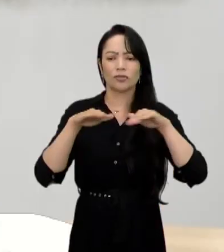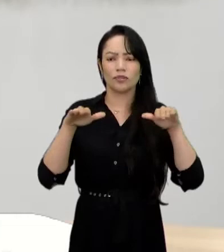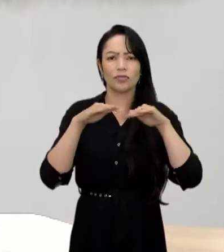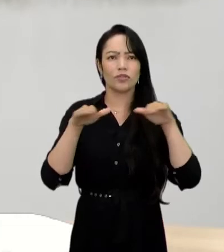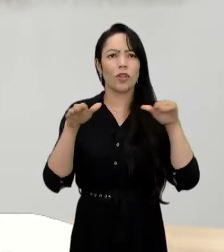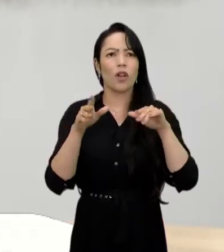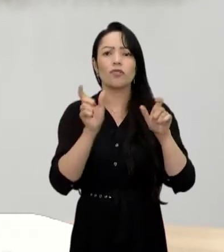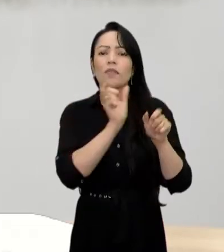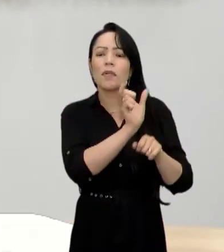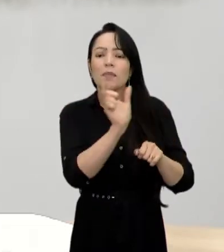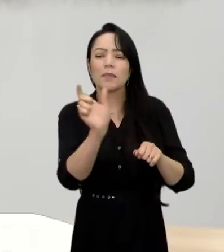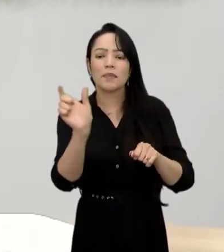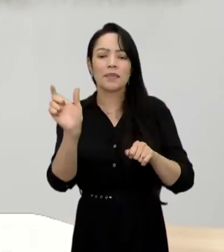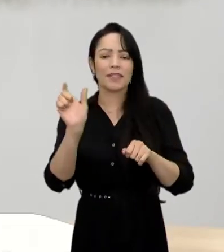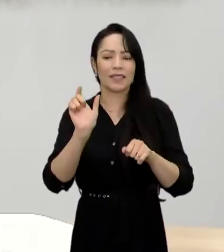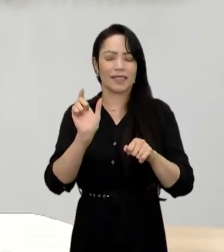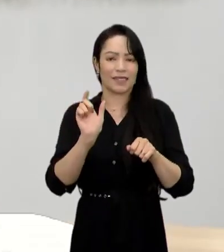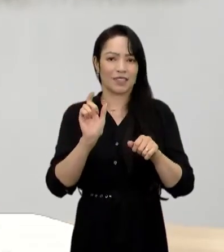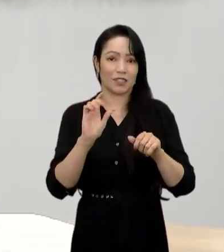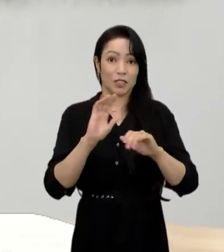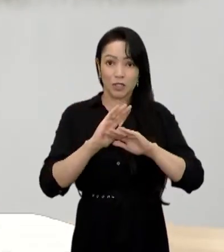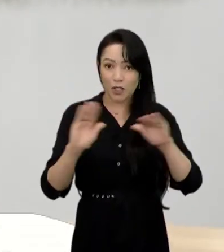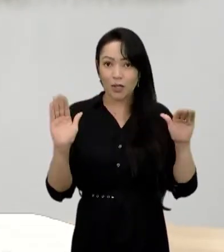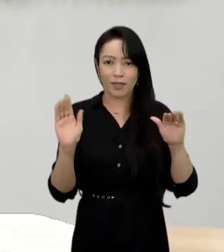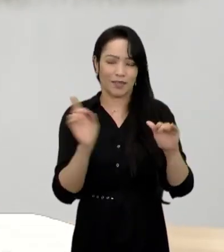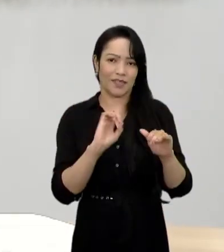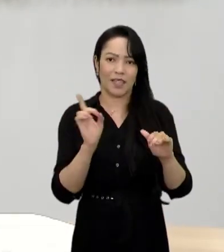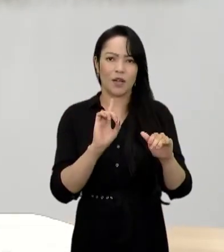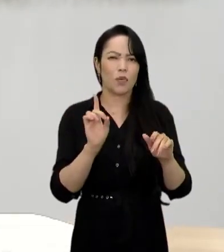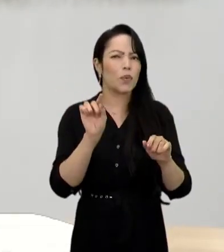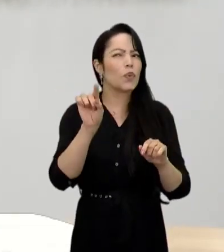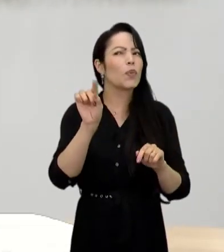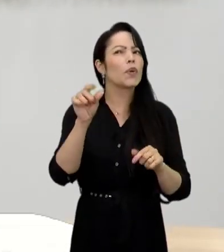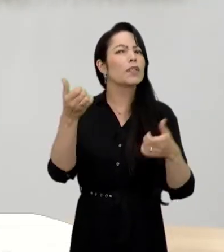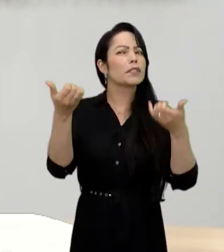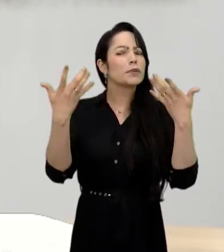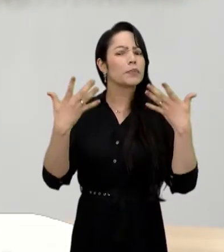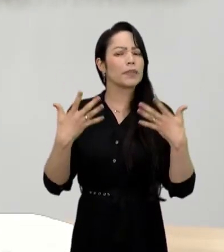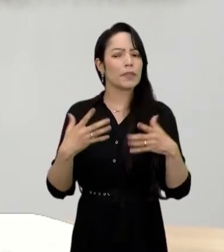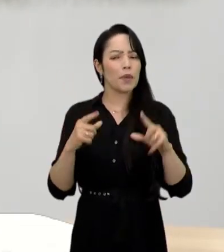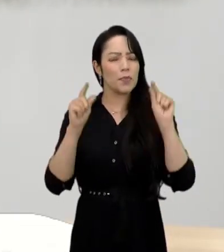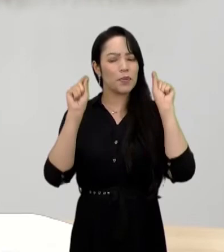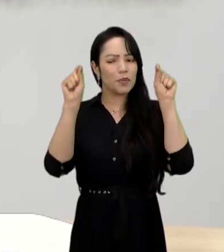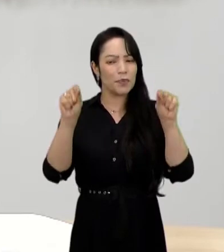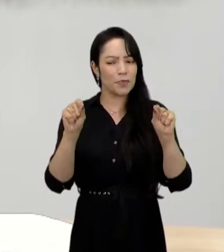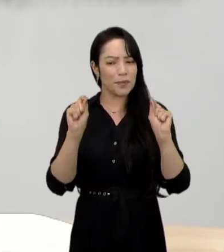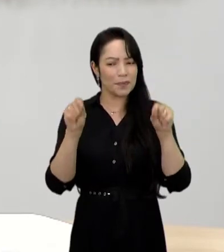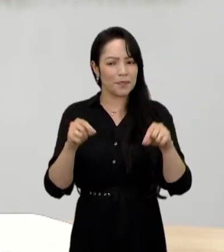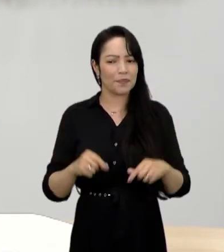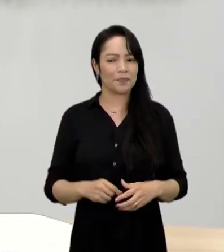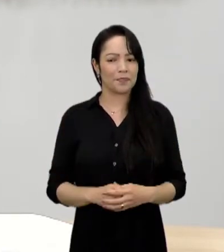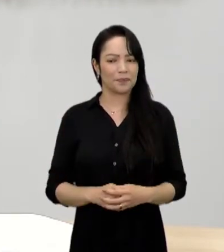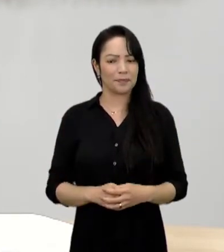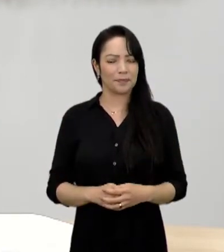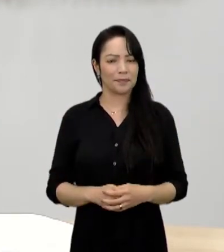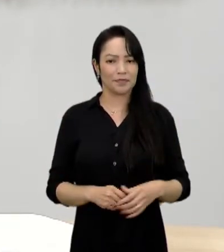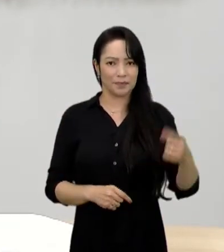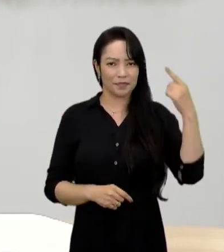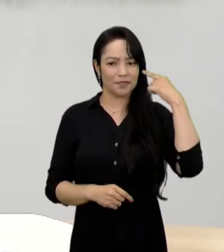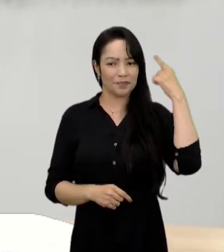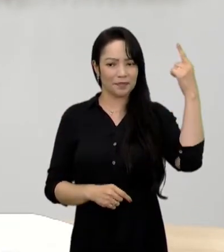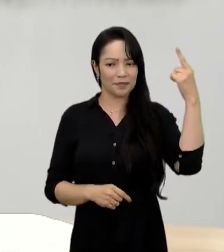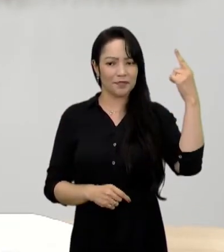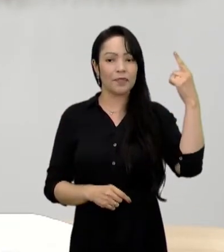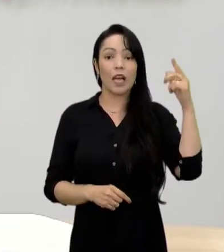do vocabulário ali, né? Além da palavra, o que aquilo está querendo dizer. Sim. Né? Então, lembrando